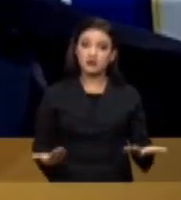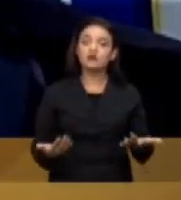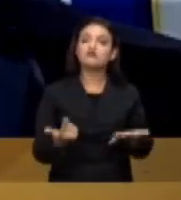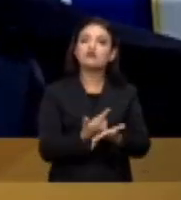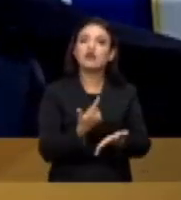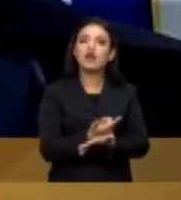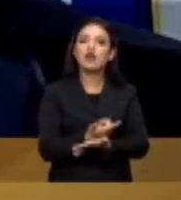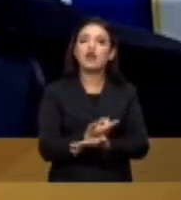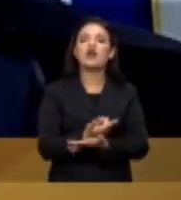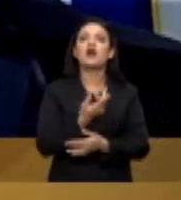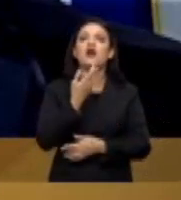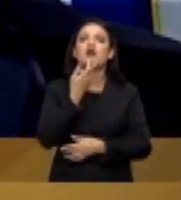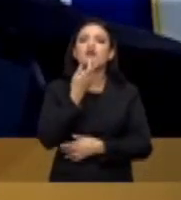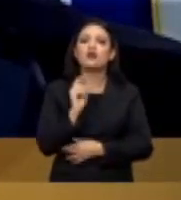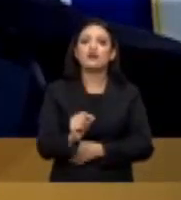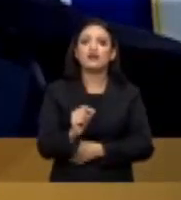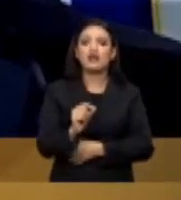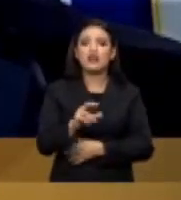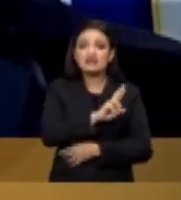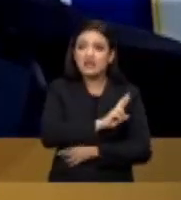pontuou que as grandes religiões